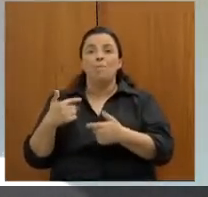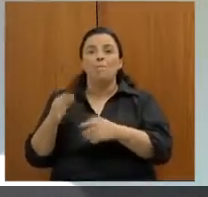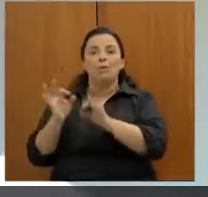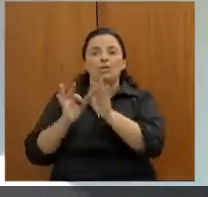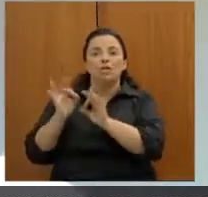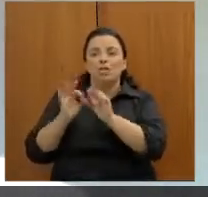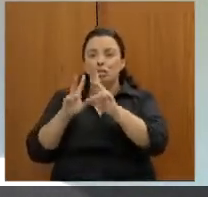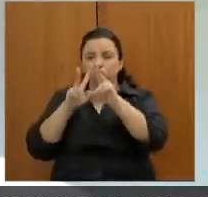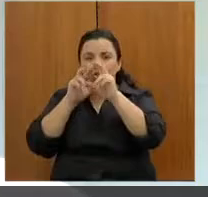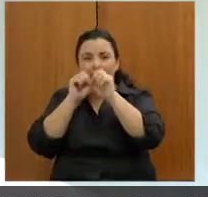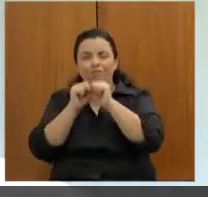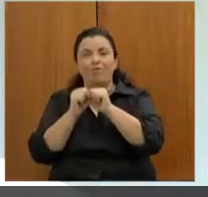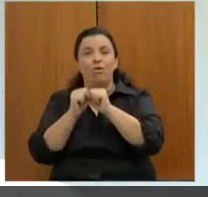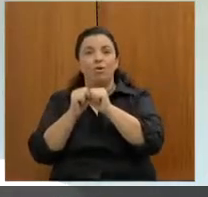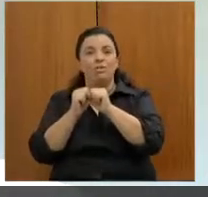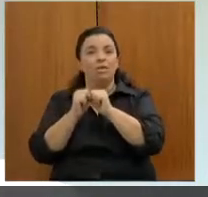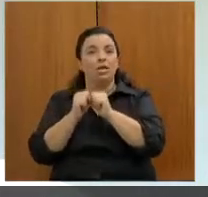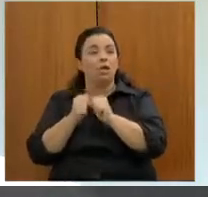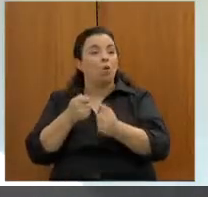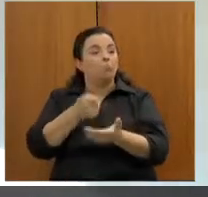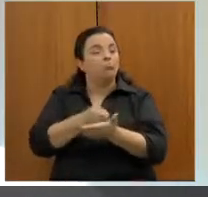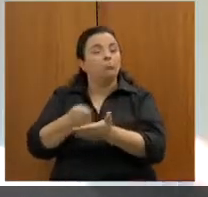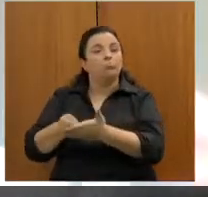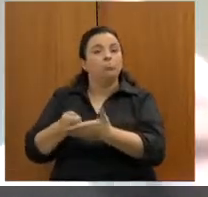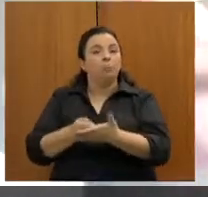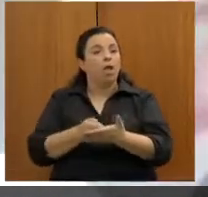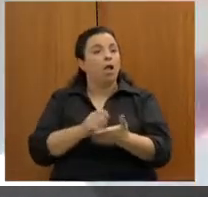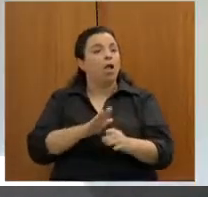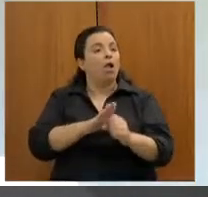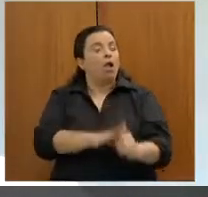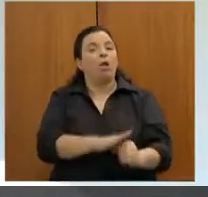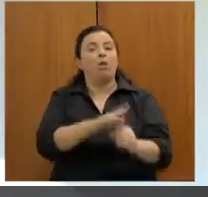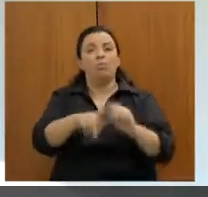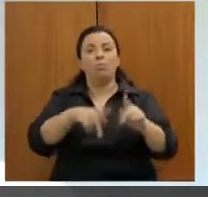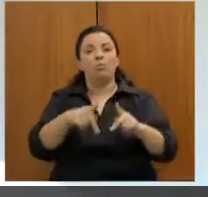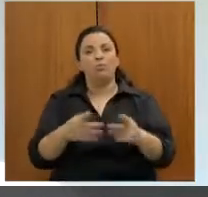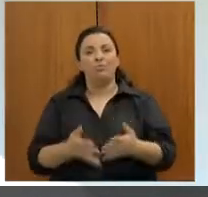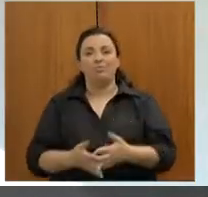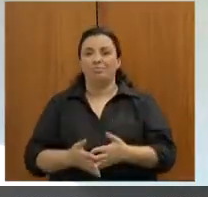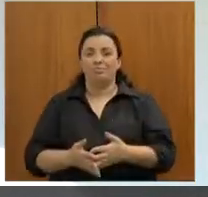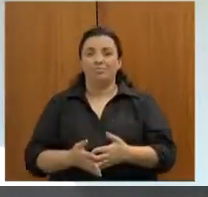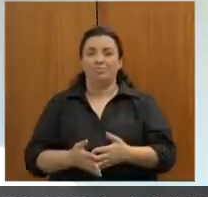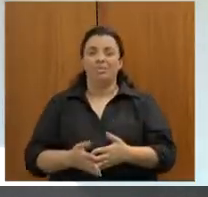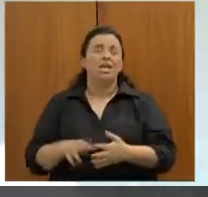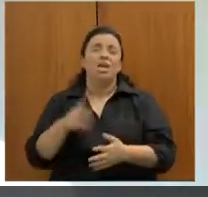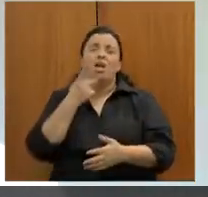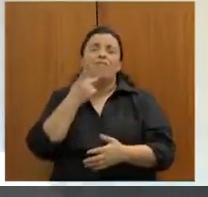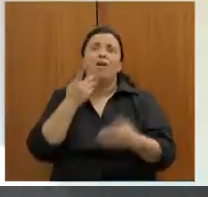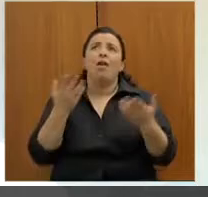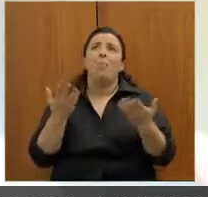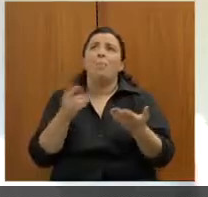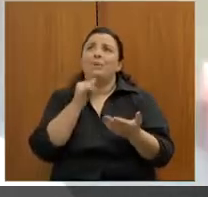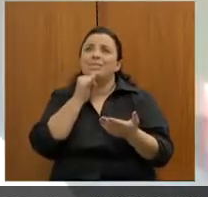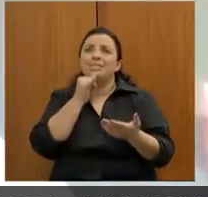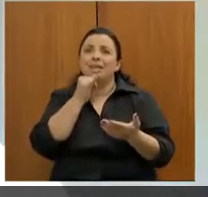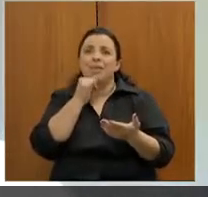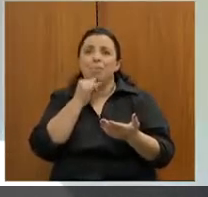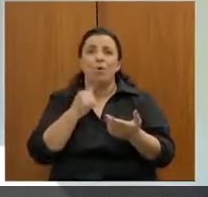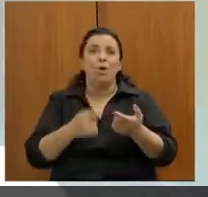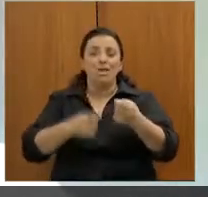depois sobre o nosso corpo e é que eu quero trazer é as vários estupros E naturalizam hoje como